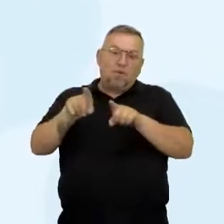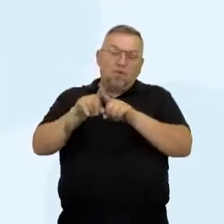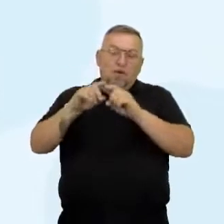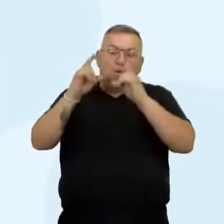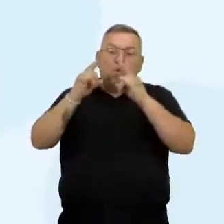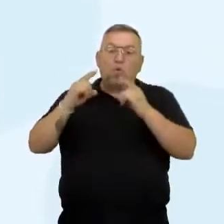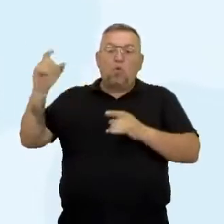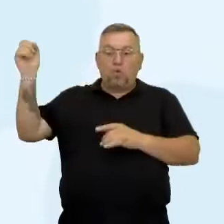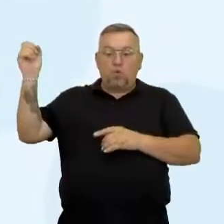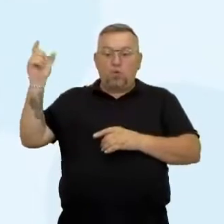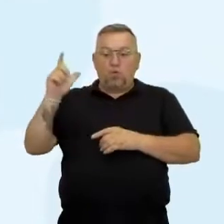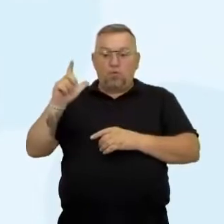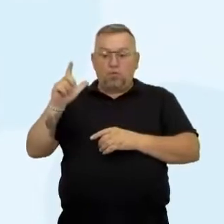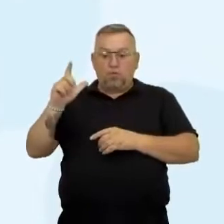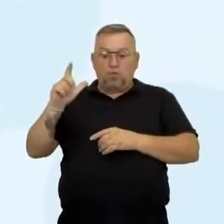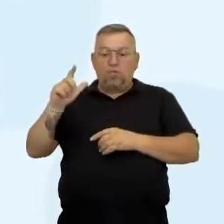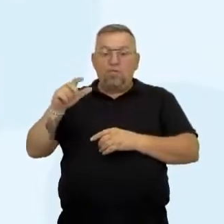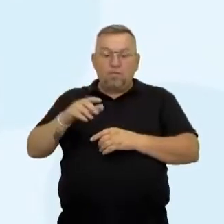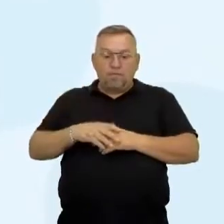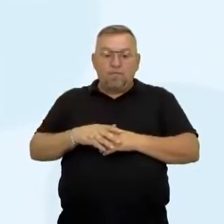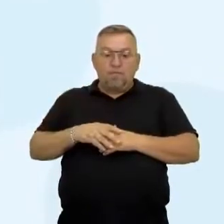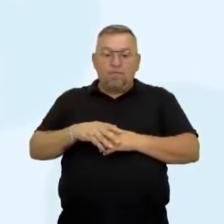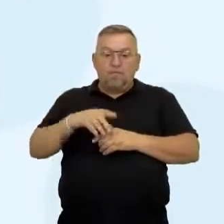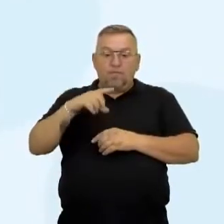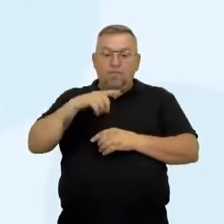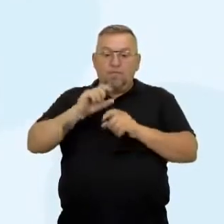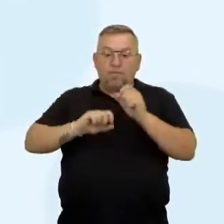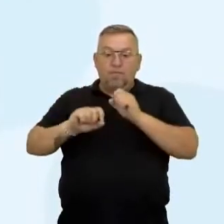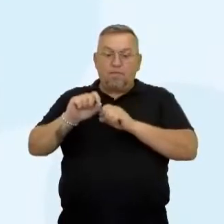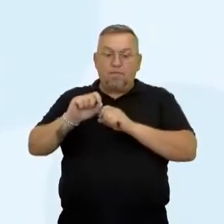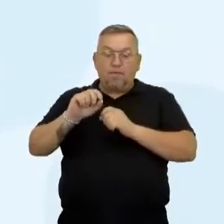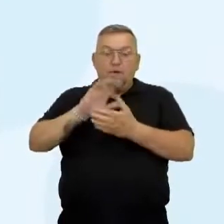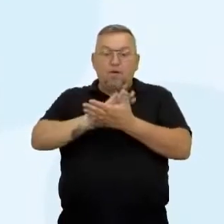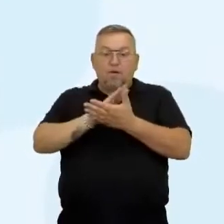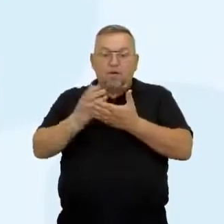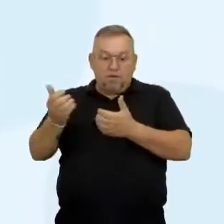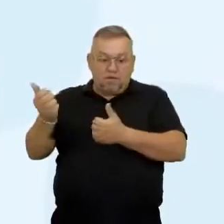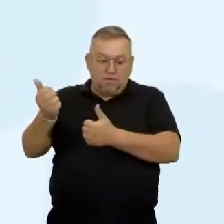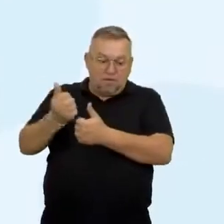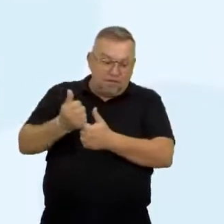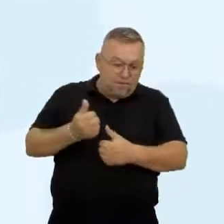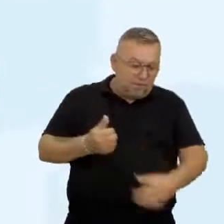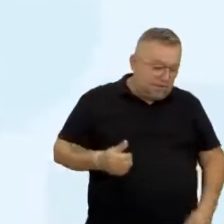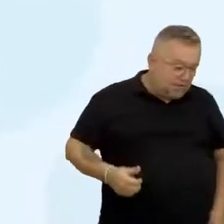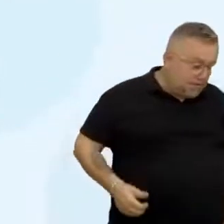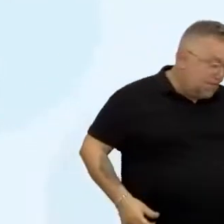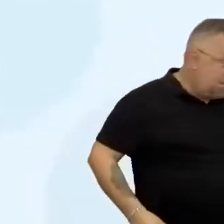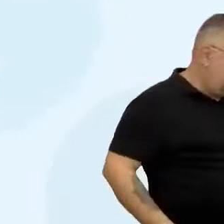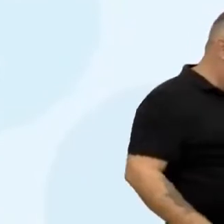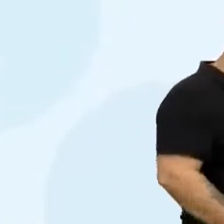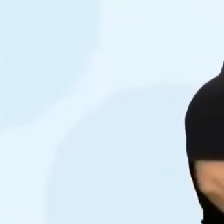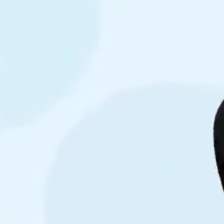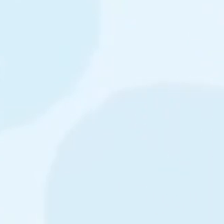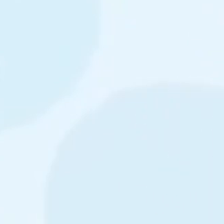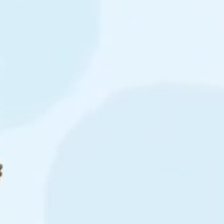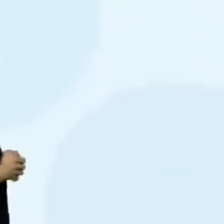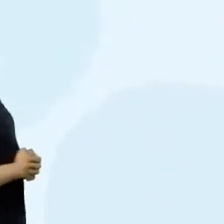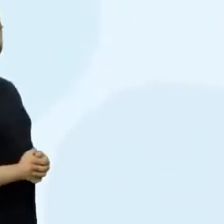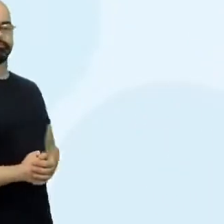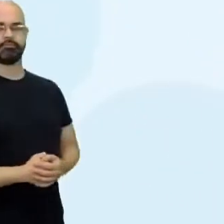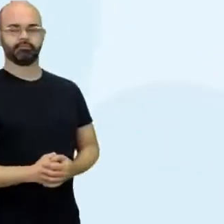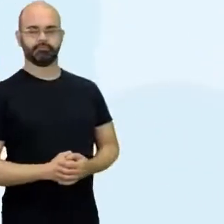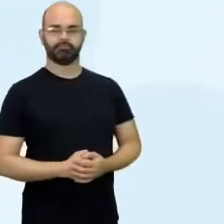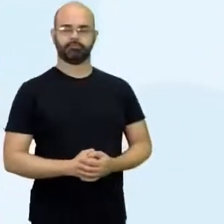Soleil, como ele tem uma tradição milenar, o circo ele é muito querido na China, uma arte muito respeitada, muito querida.